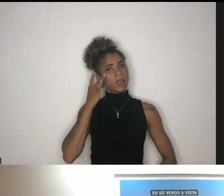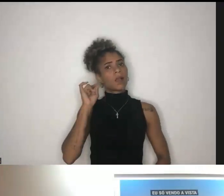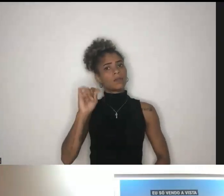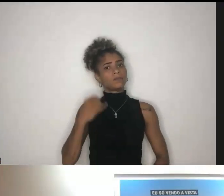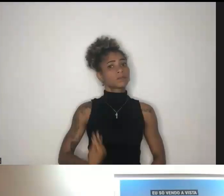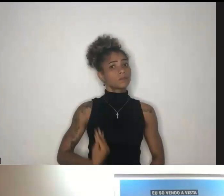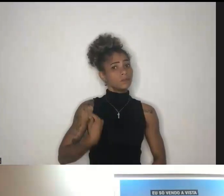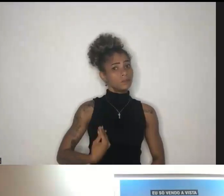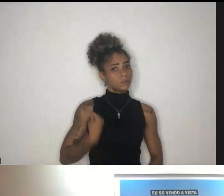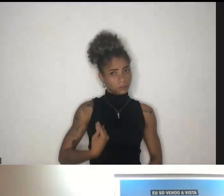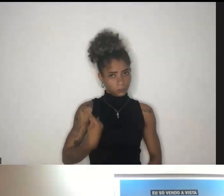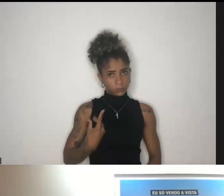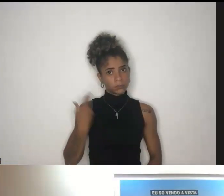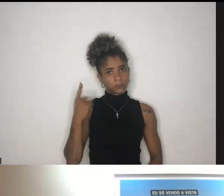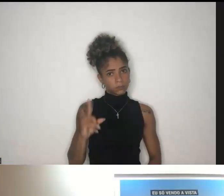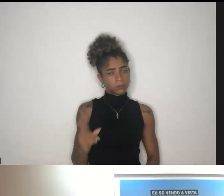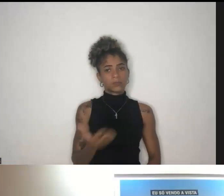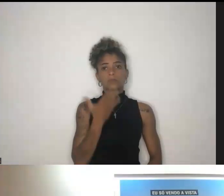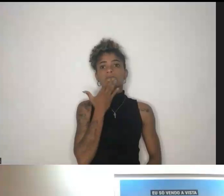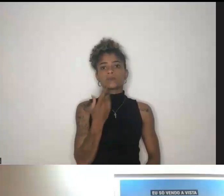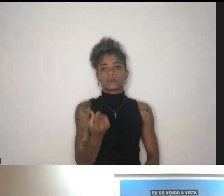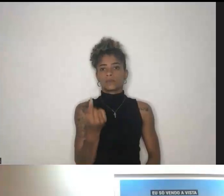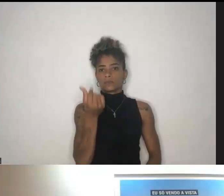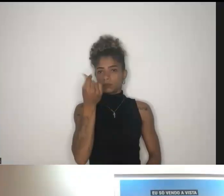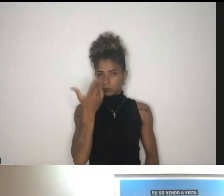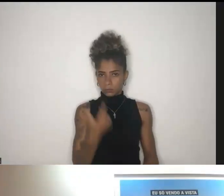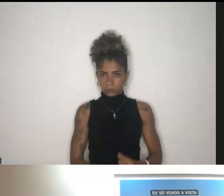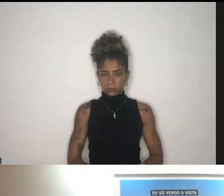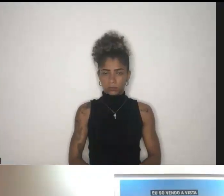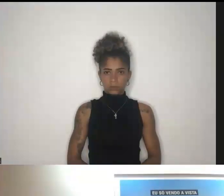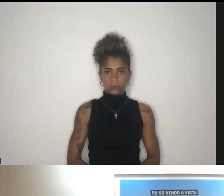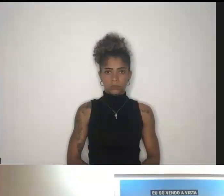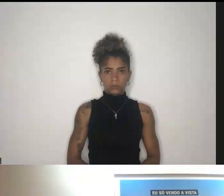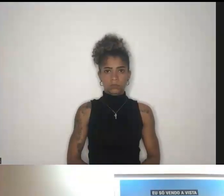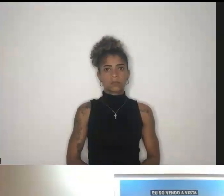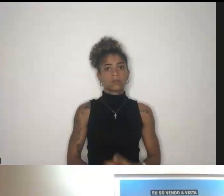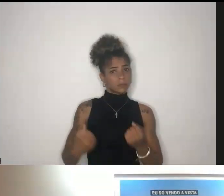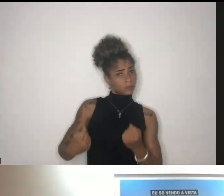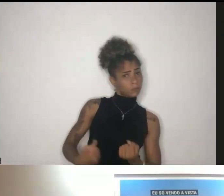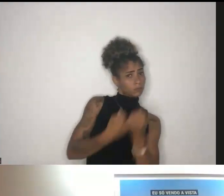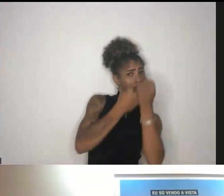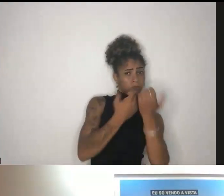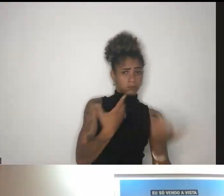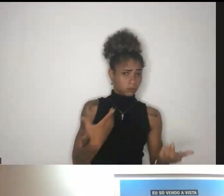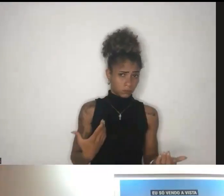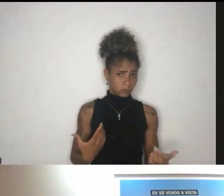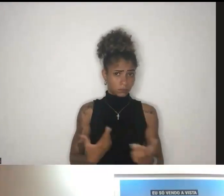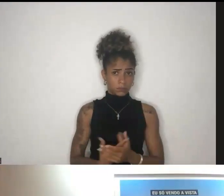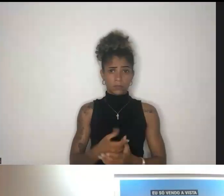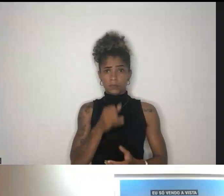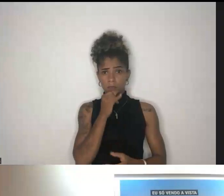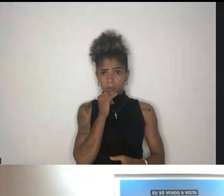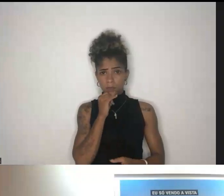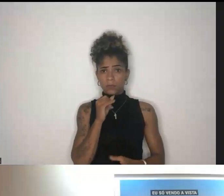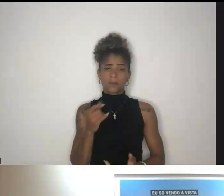deslocamentos desse Mecenas né desse desse patrocinador né tipo dos médicos